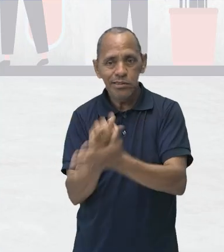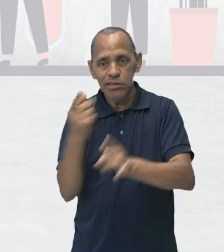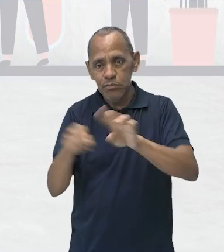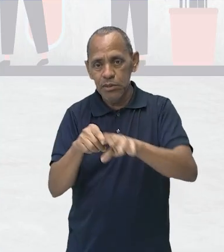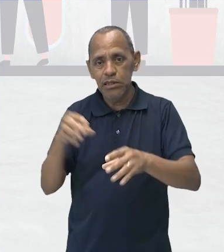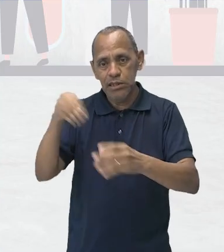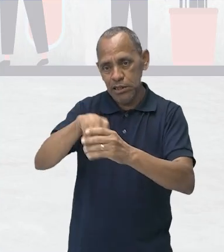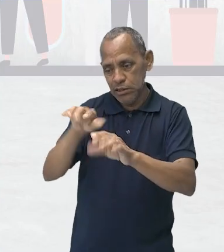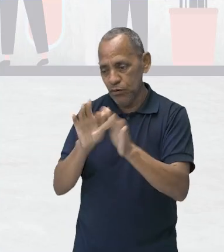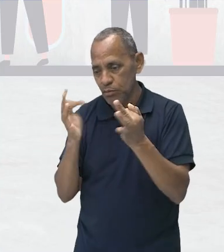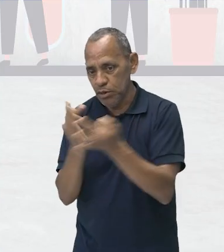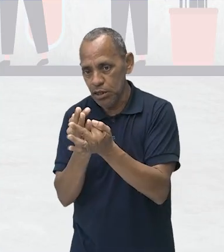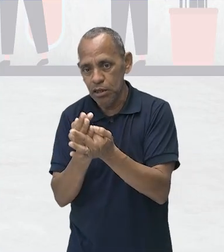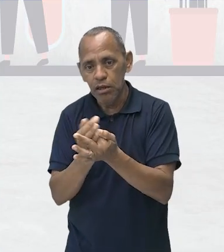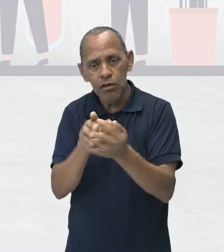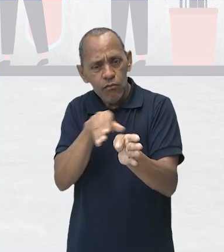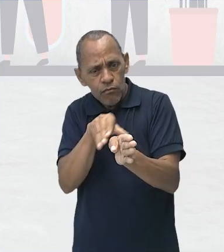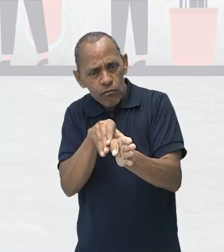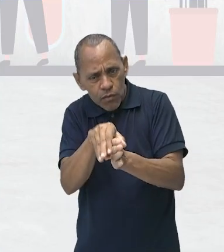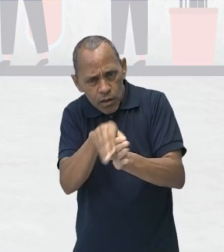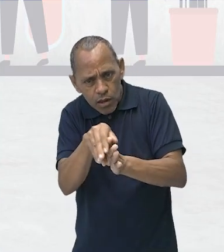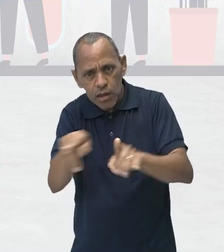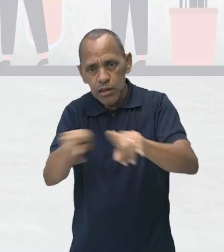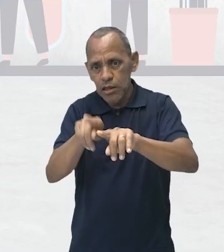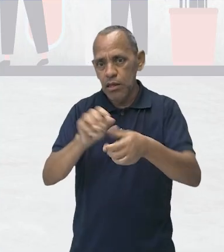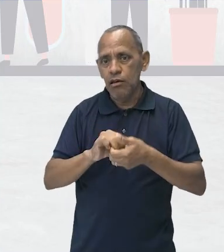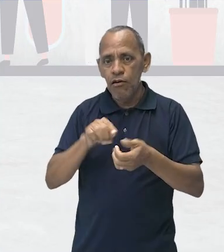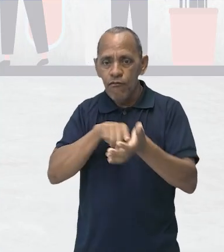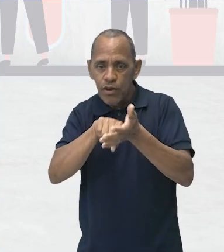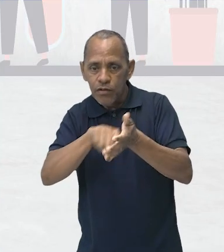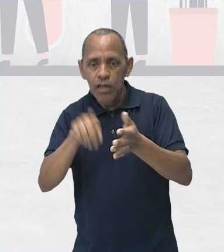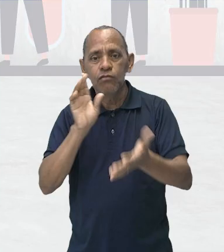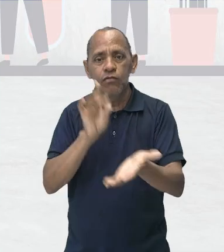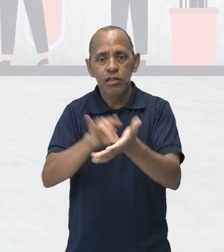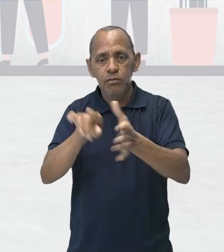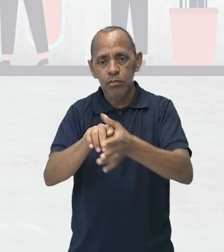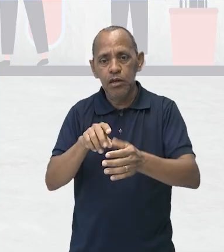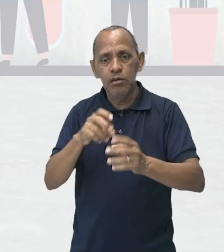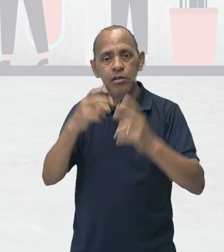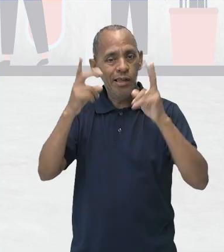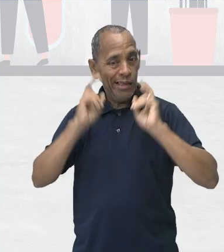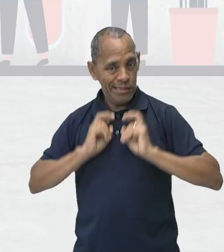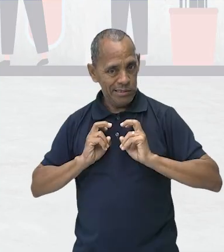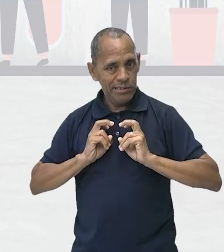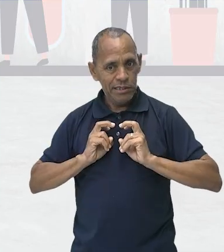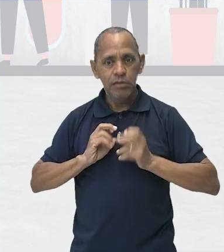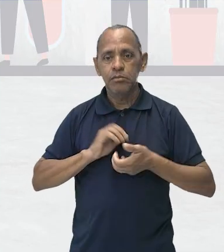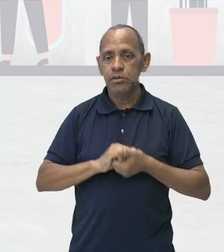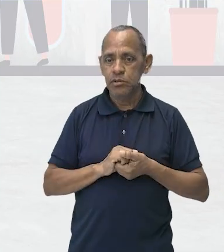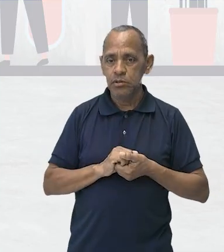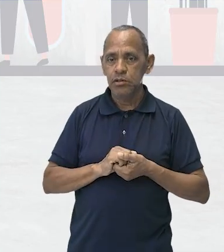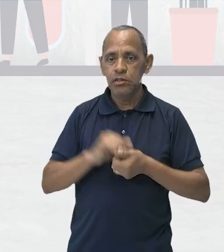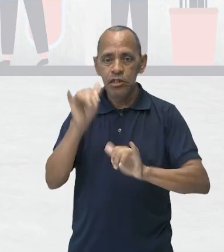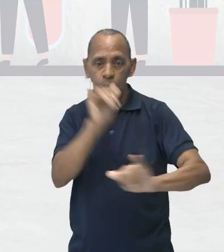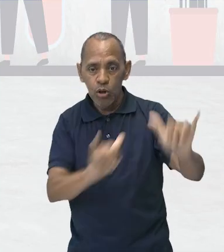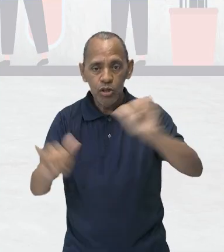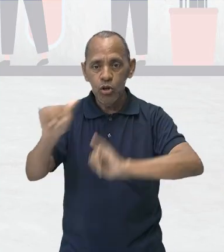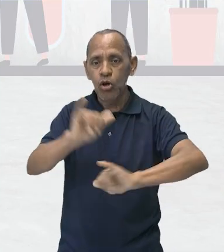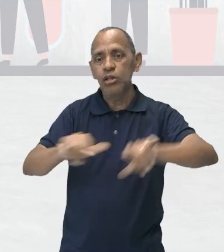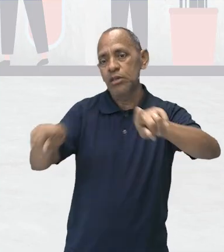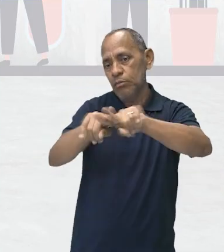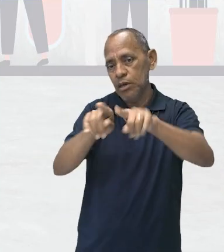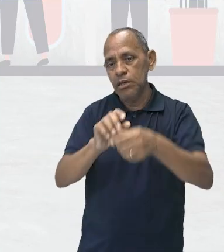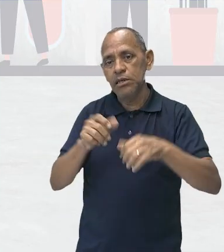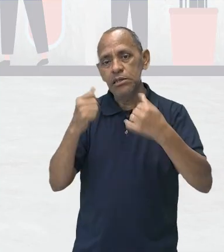família. A primeira etapa é confirmar o diagnóstico da doença genética por meio de exames clínicos, avaliação do